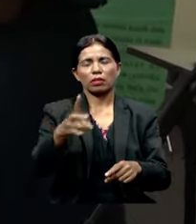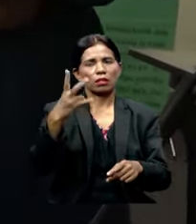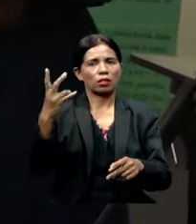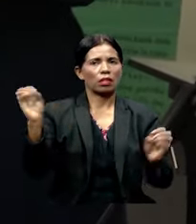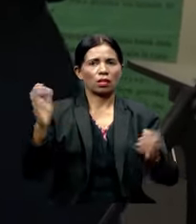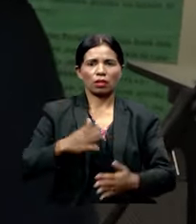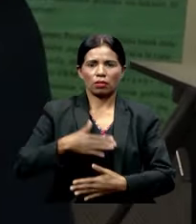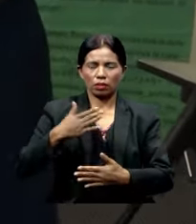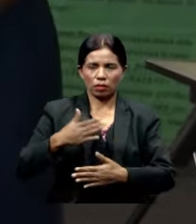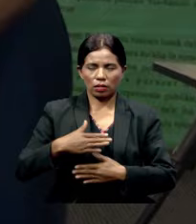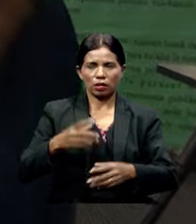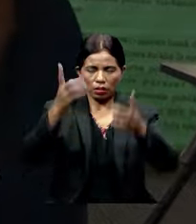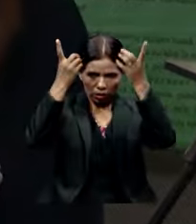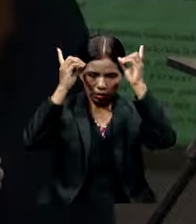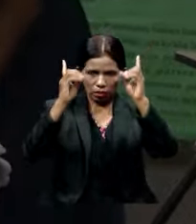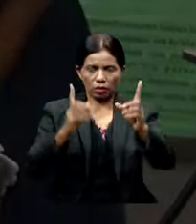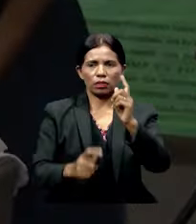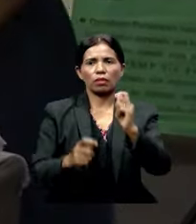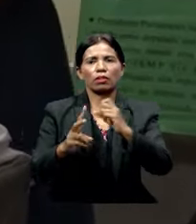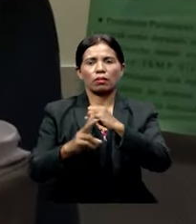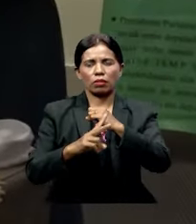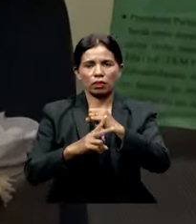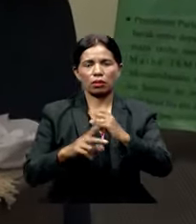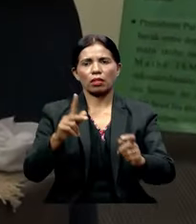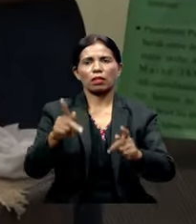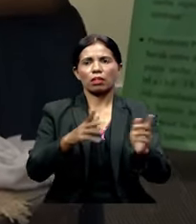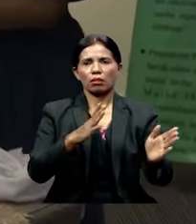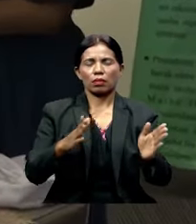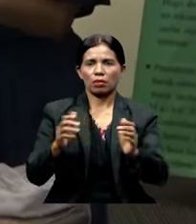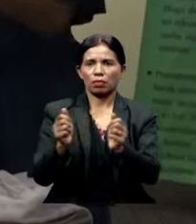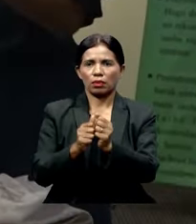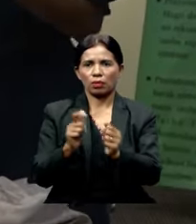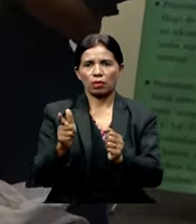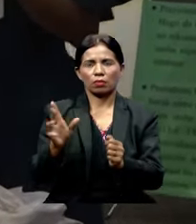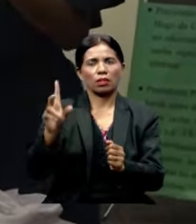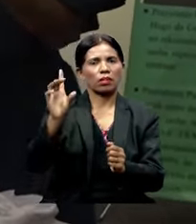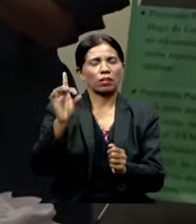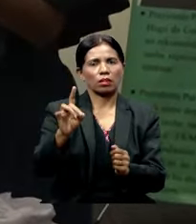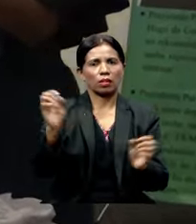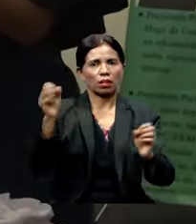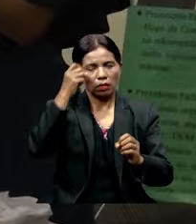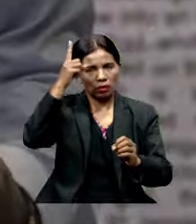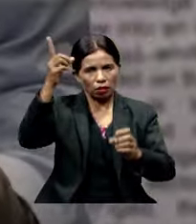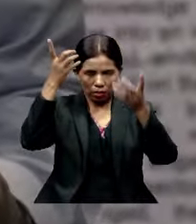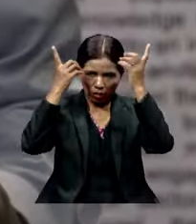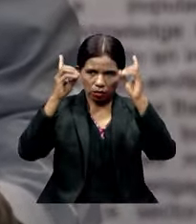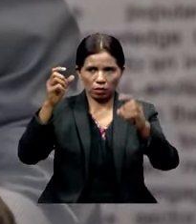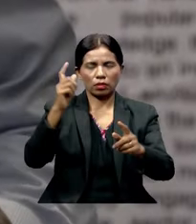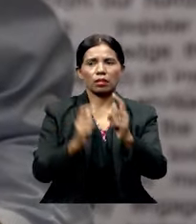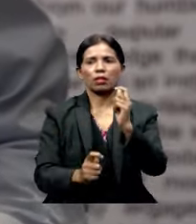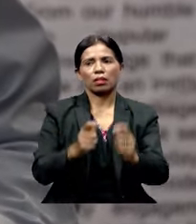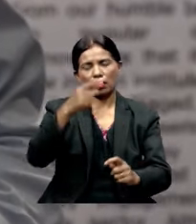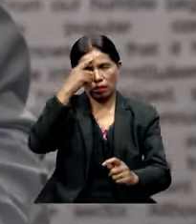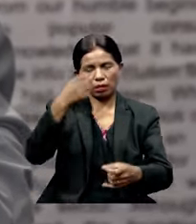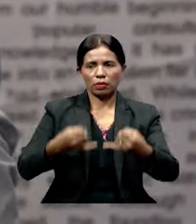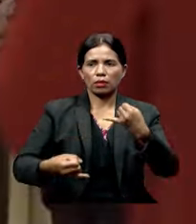contente com a decisão tribunal, vítima ou arguido ou por cento anulo resinida, la compreende com a decisão tribunal, tamba juiz